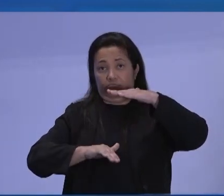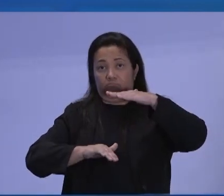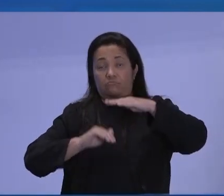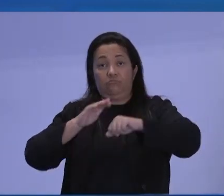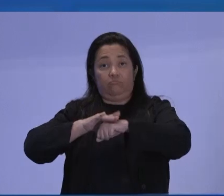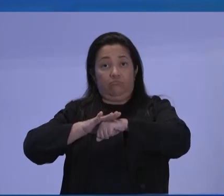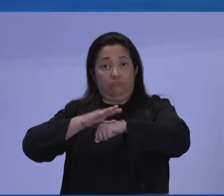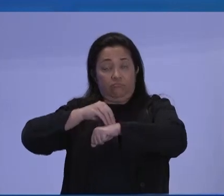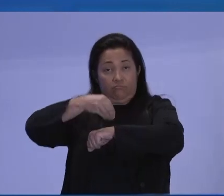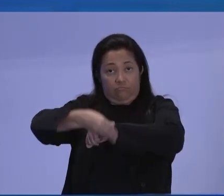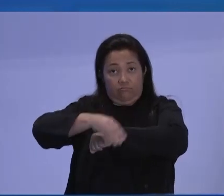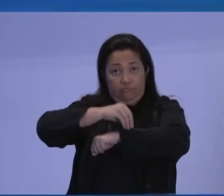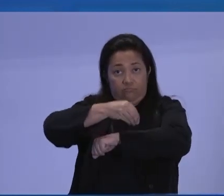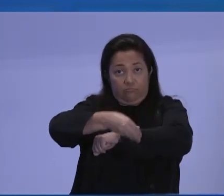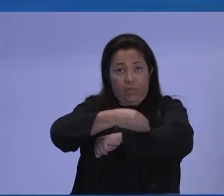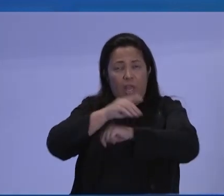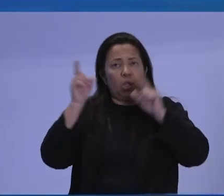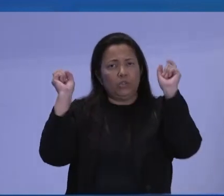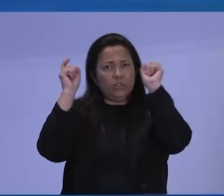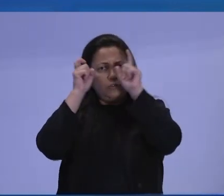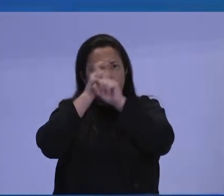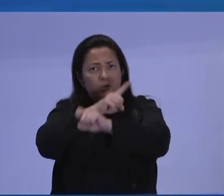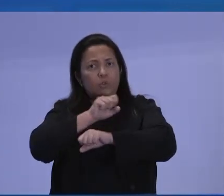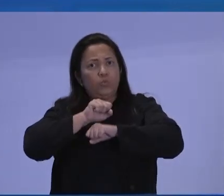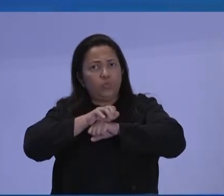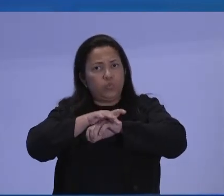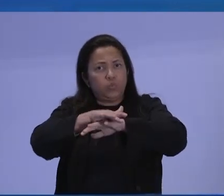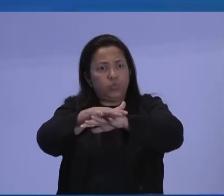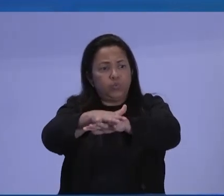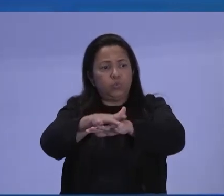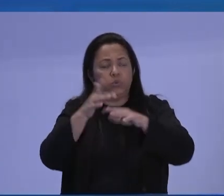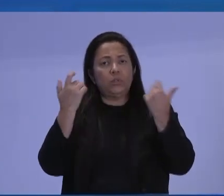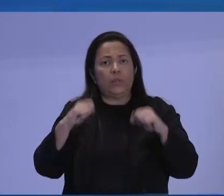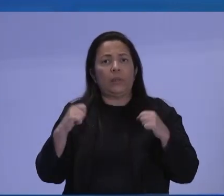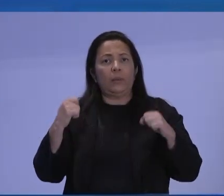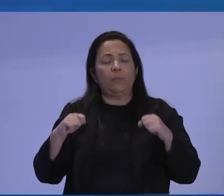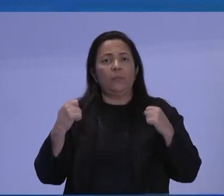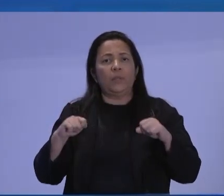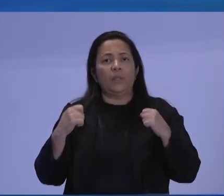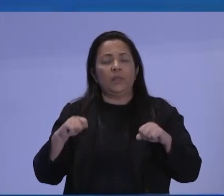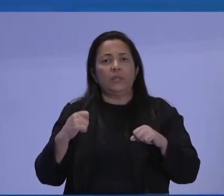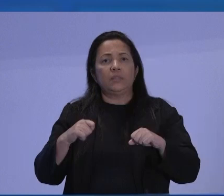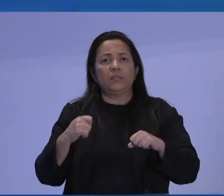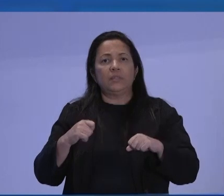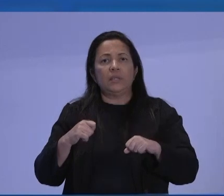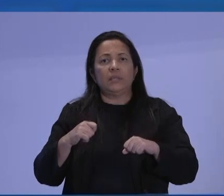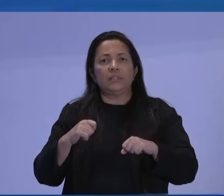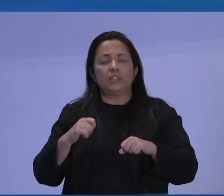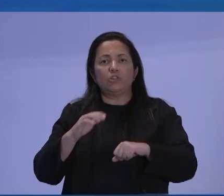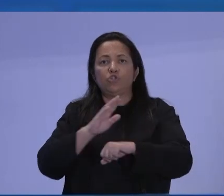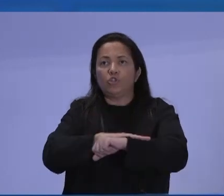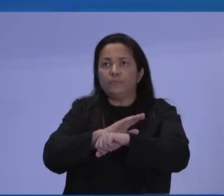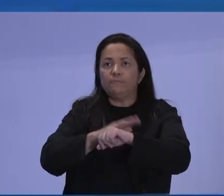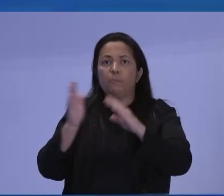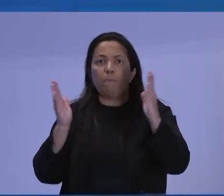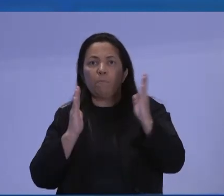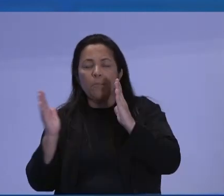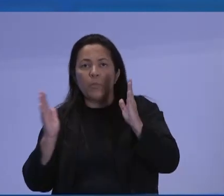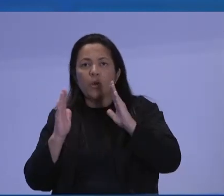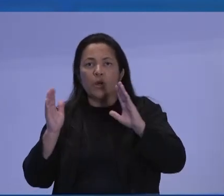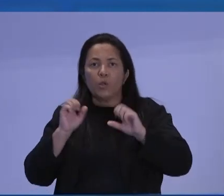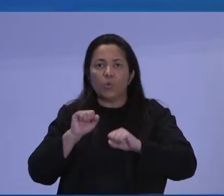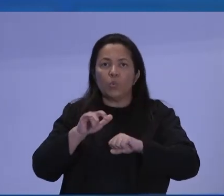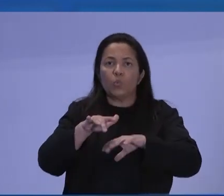de difícil transmissão e que necessita de muito tempo e proximidade para essa transmissão. Se a gente tem casos